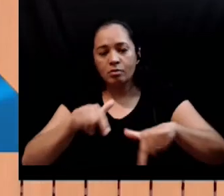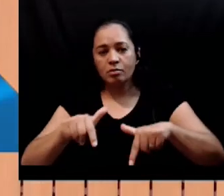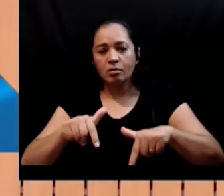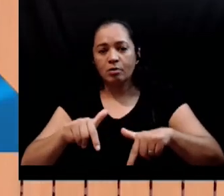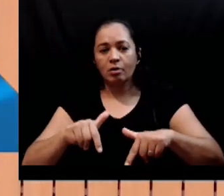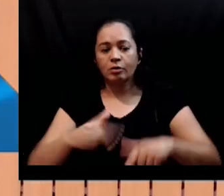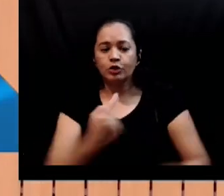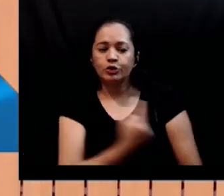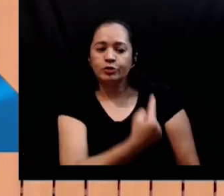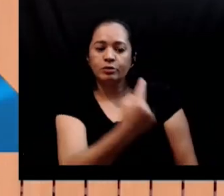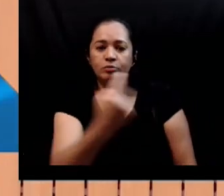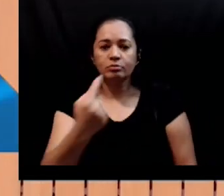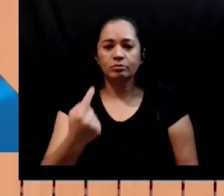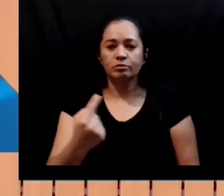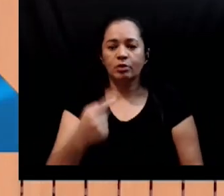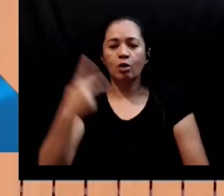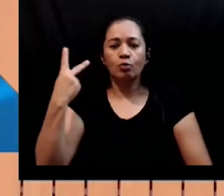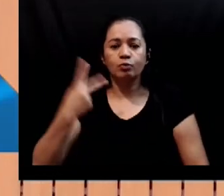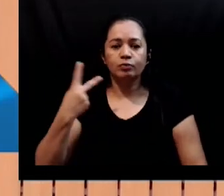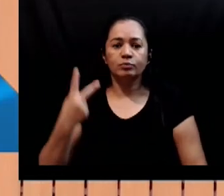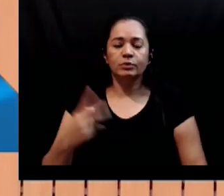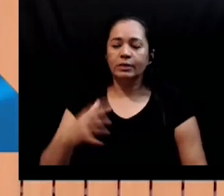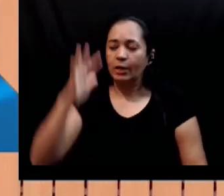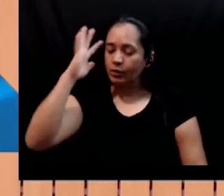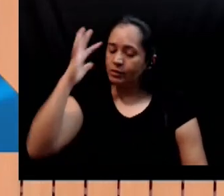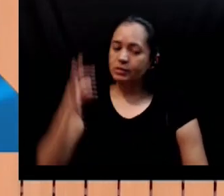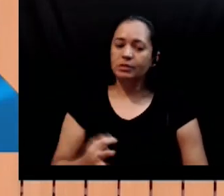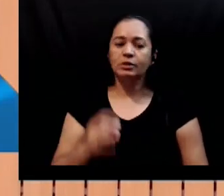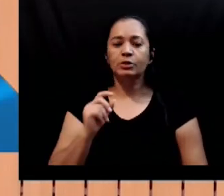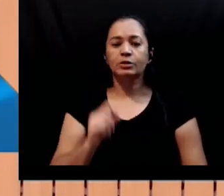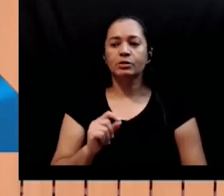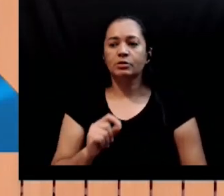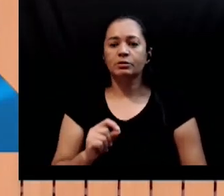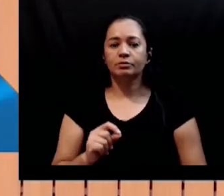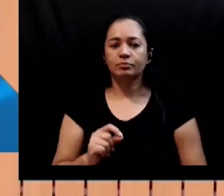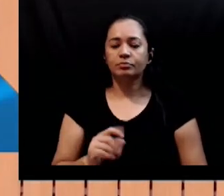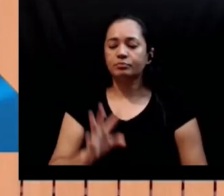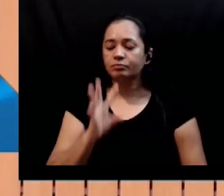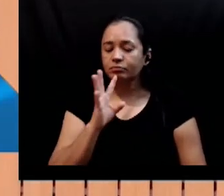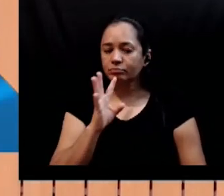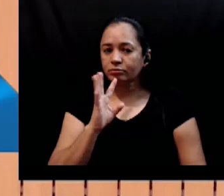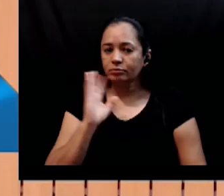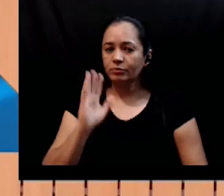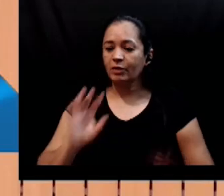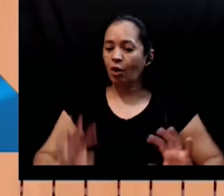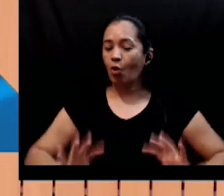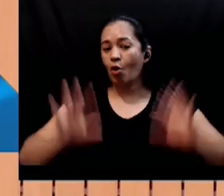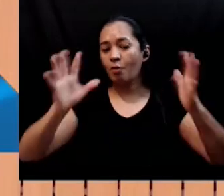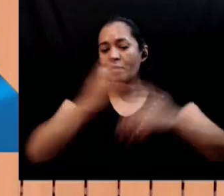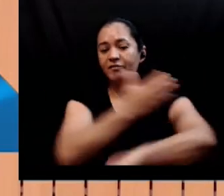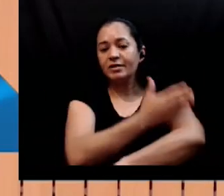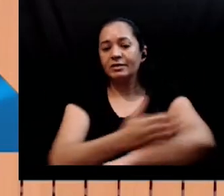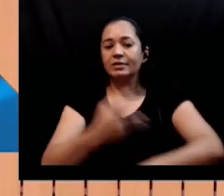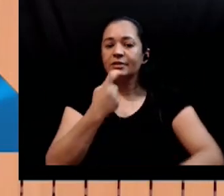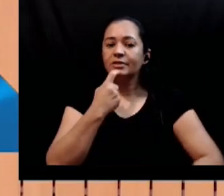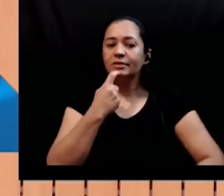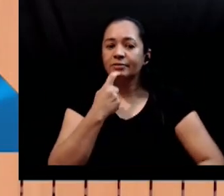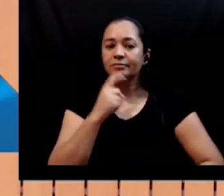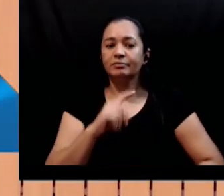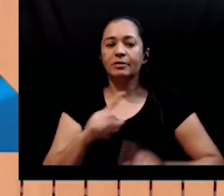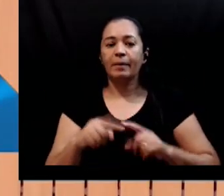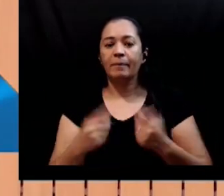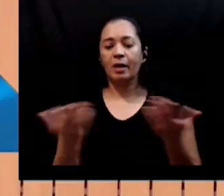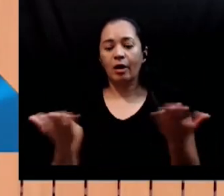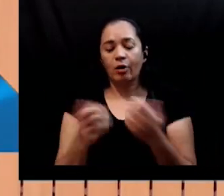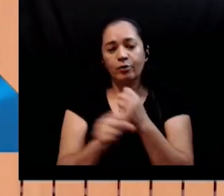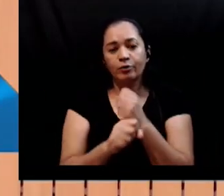um dos parlamentares, que eu tenho certeza que conhece uma festa tradicional da cidade de Campinas e que, nesse ano, ele começa a